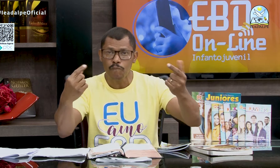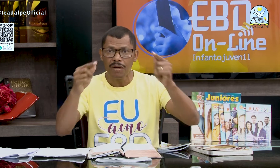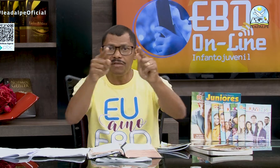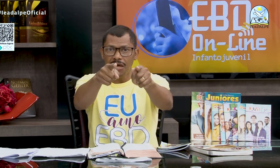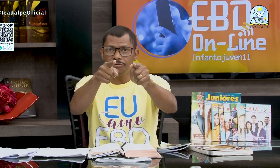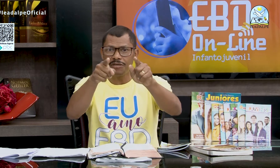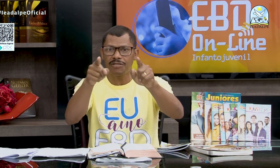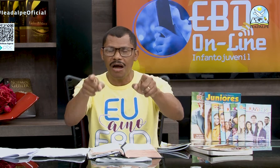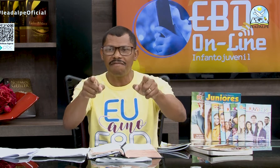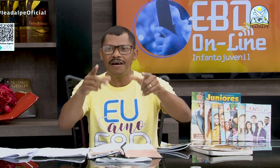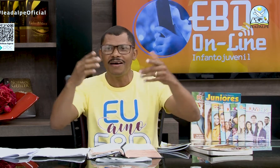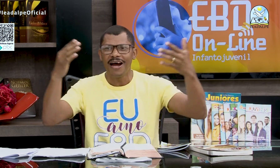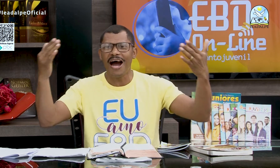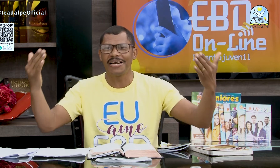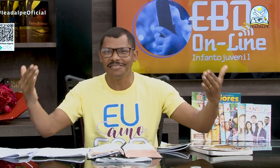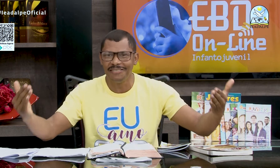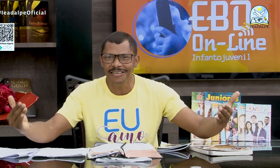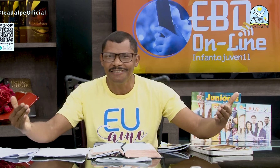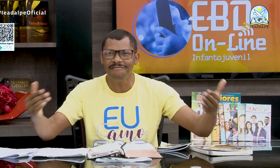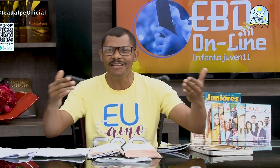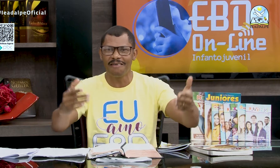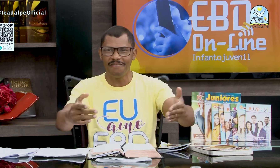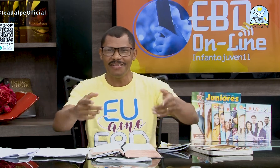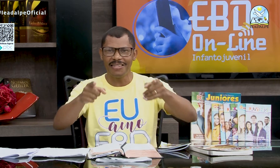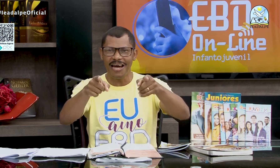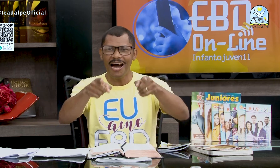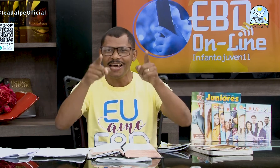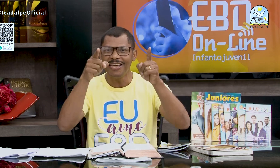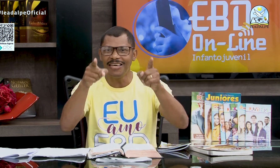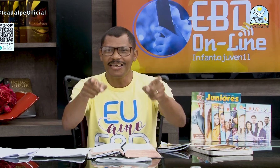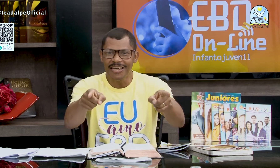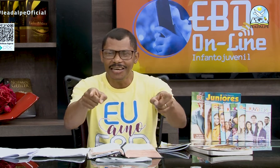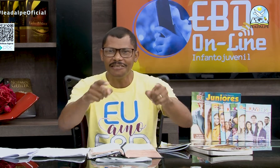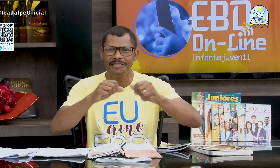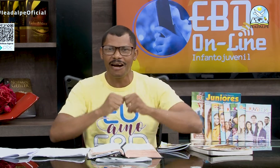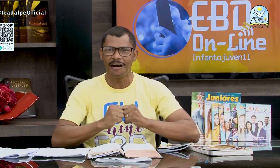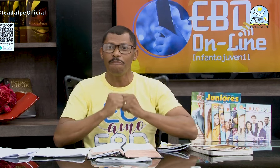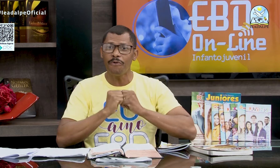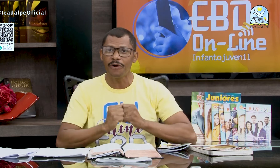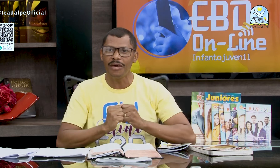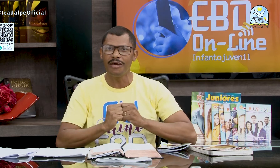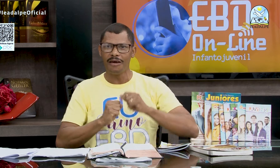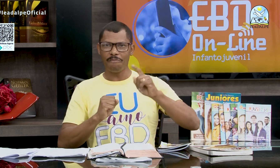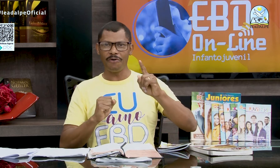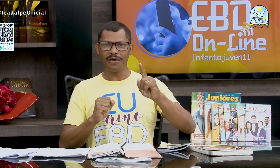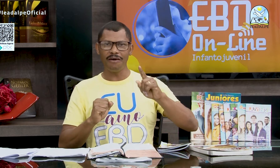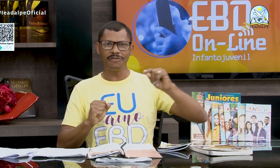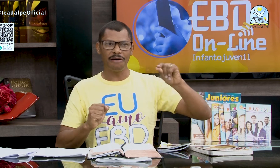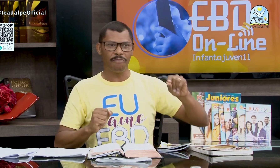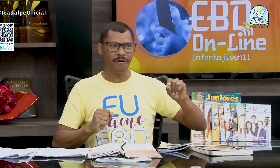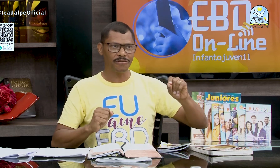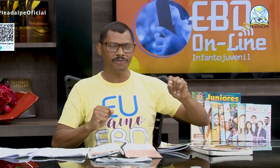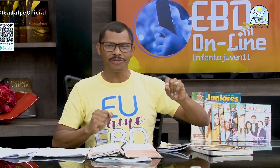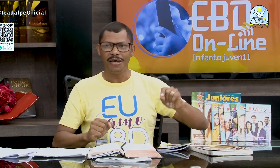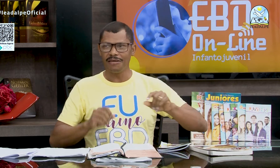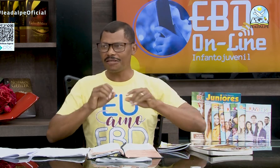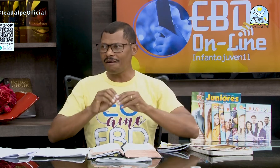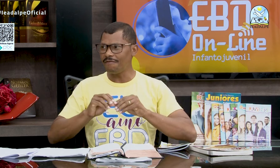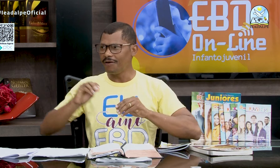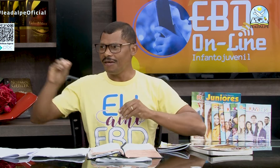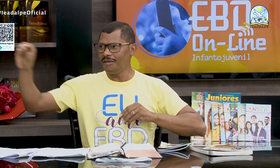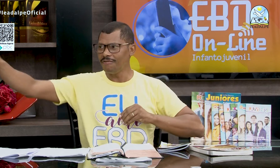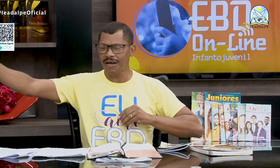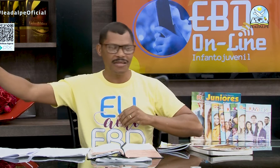dispersão Deus estava agindo na vida da igreja porquê e os apóstolos